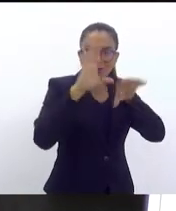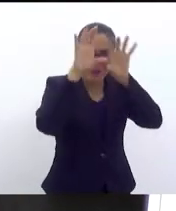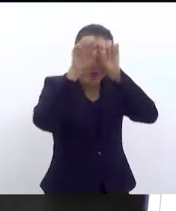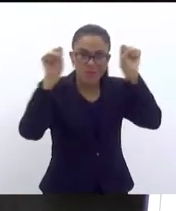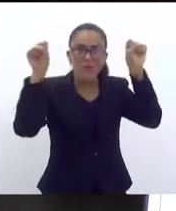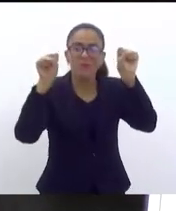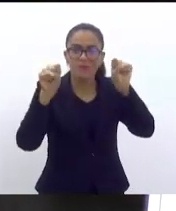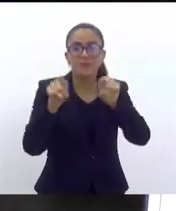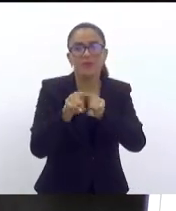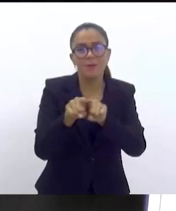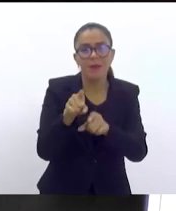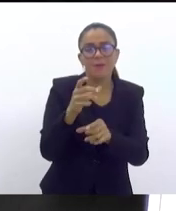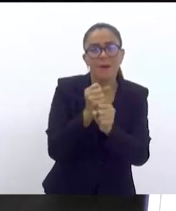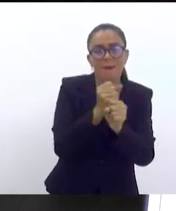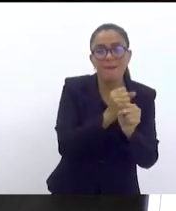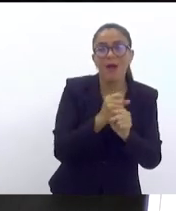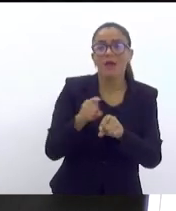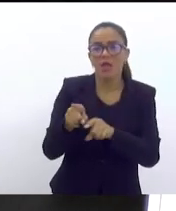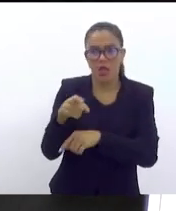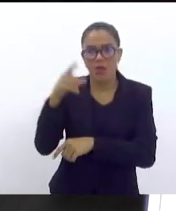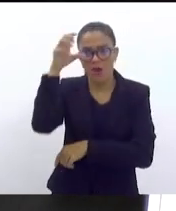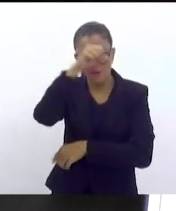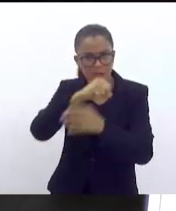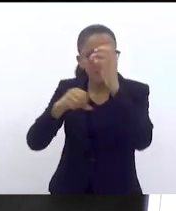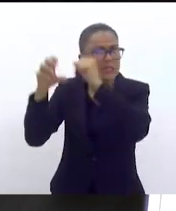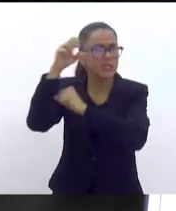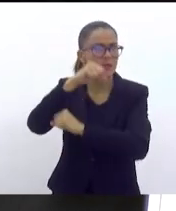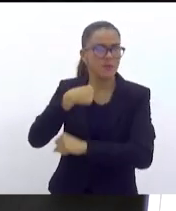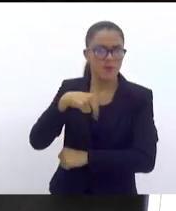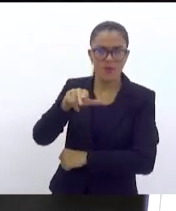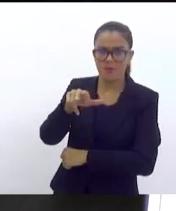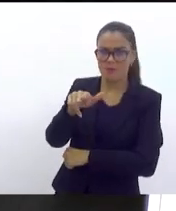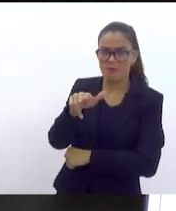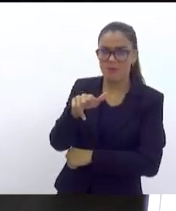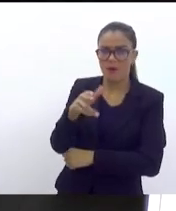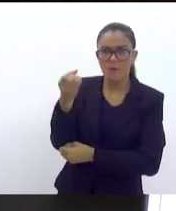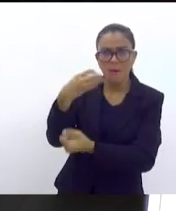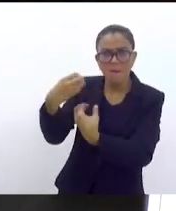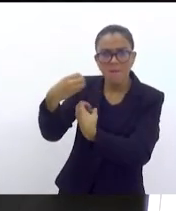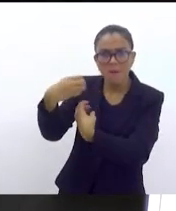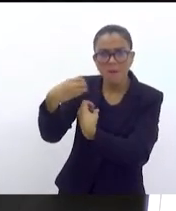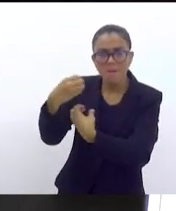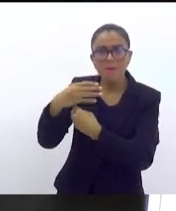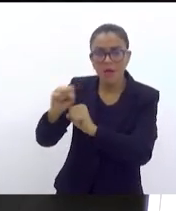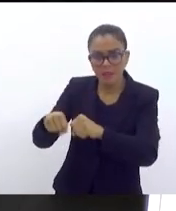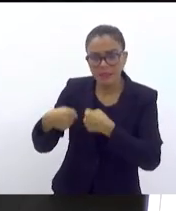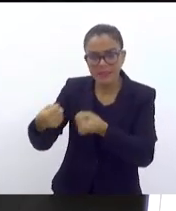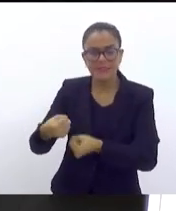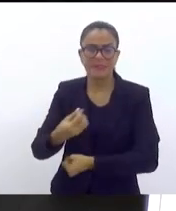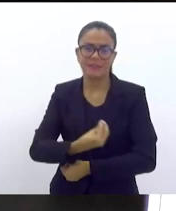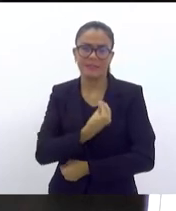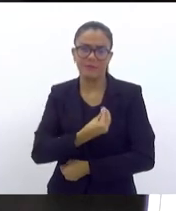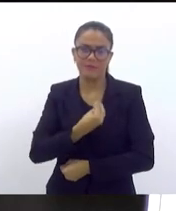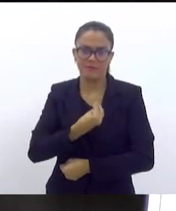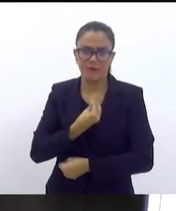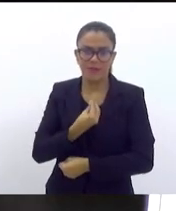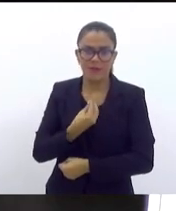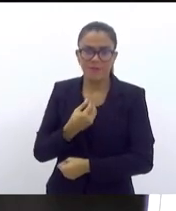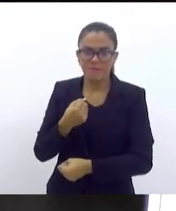sempre foi um defensor aprendi muito com Márcio tem aprendido muito com ele em defesa da Vida em